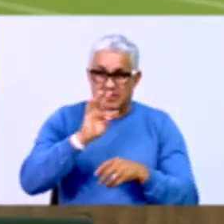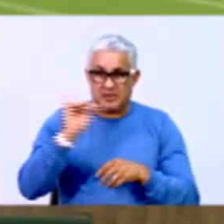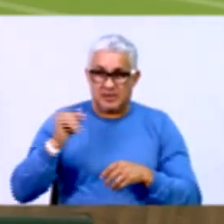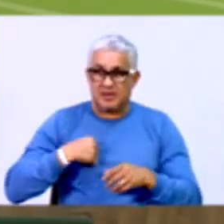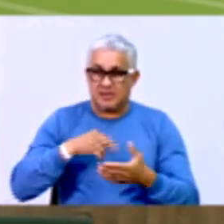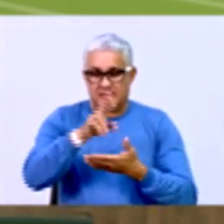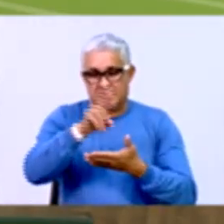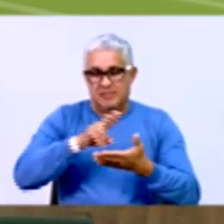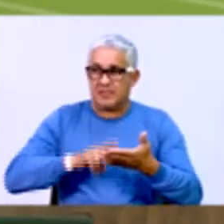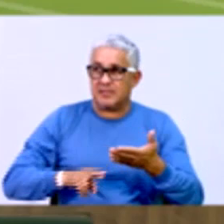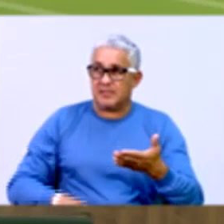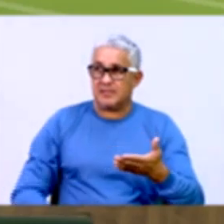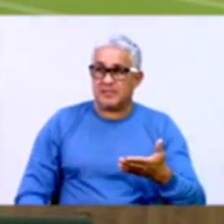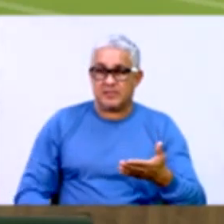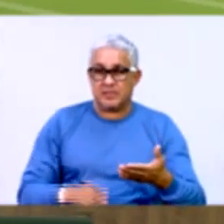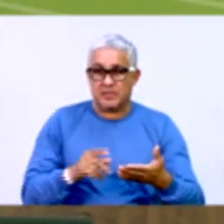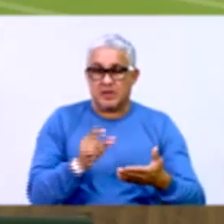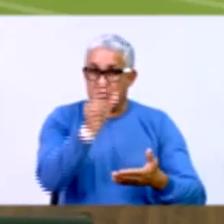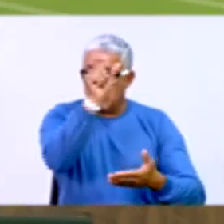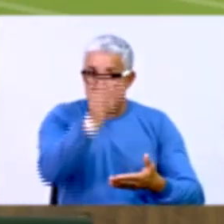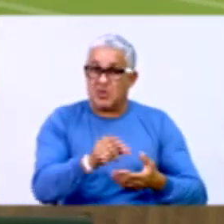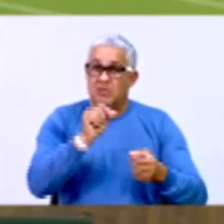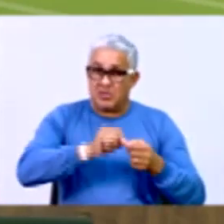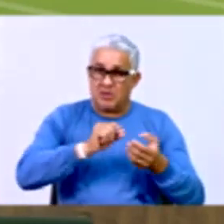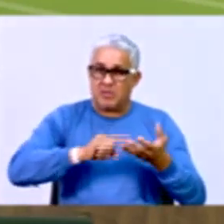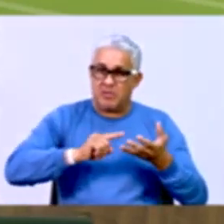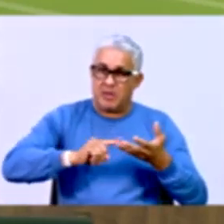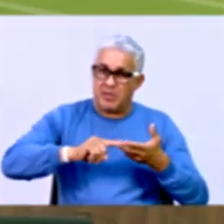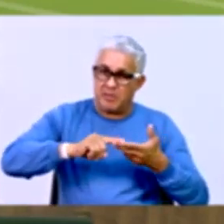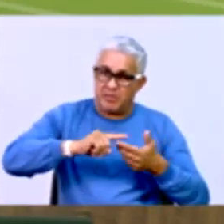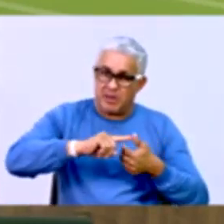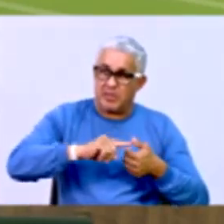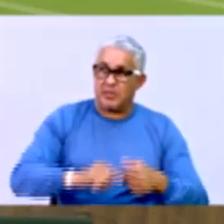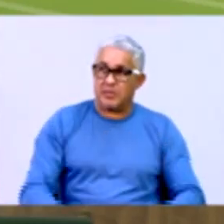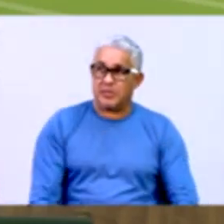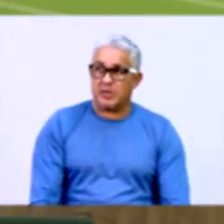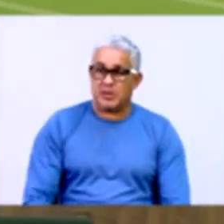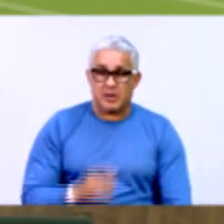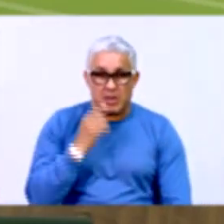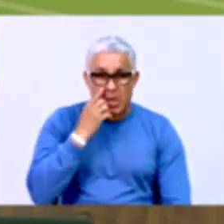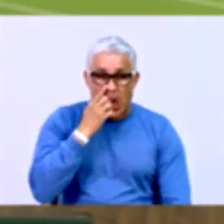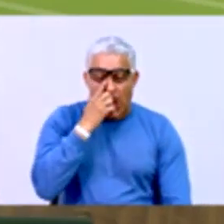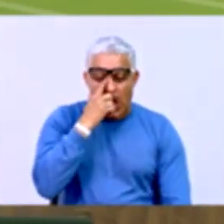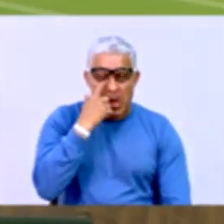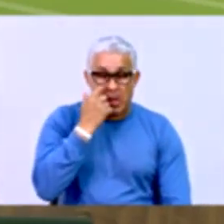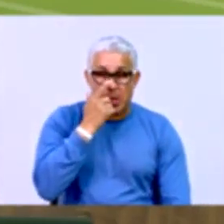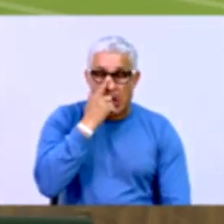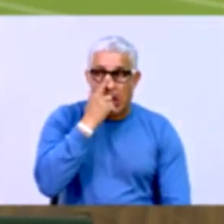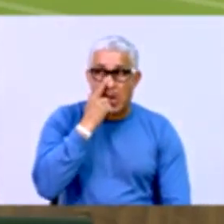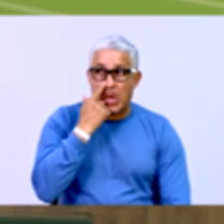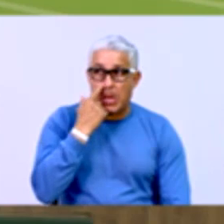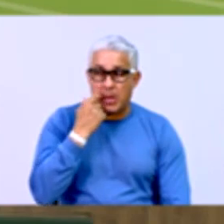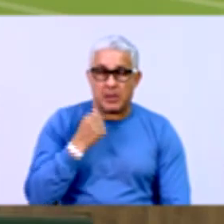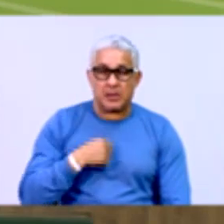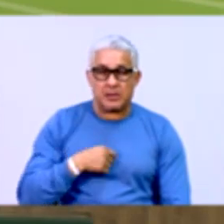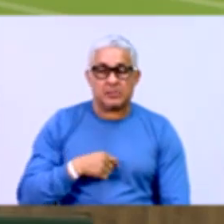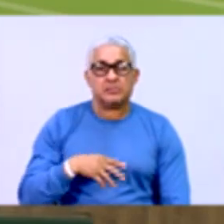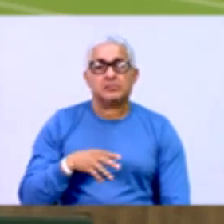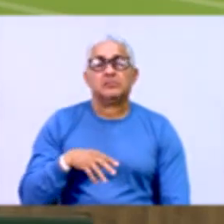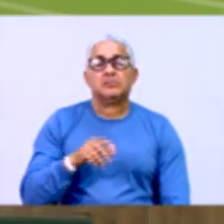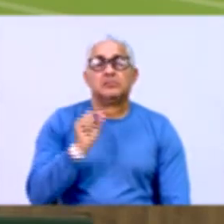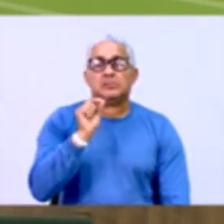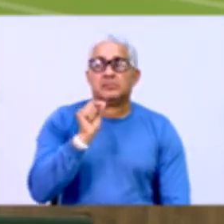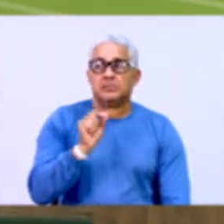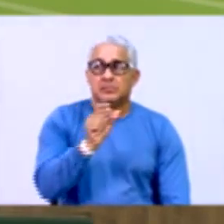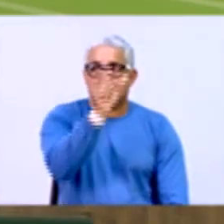No final a gente fez, olha, o seu usuário está fazendo isso, aquilo. Aí, quer que eu aborde quem são os usuários que estão fazendo isso, aquilo na